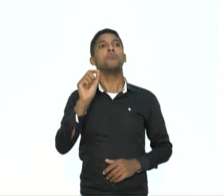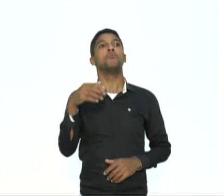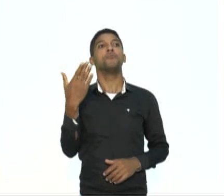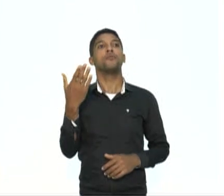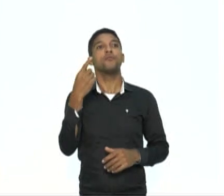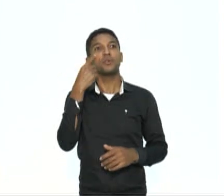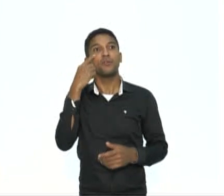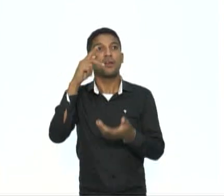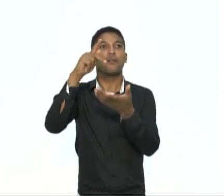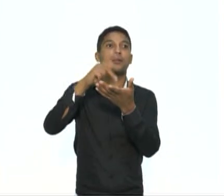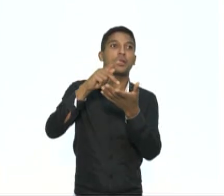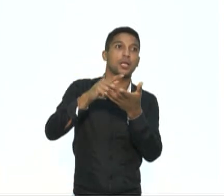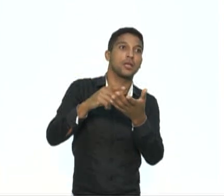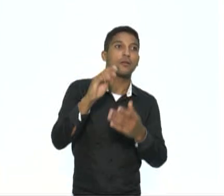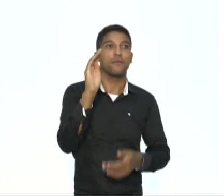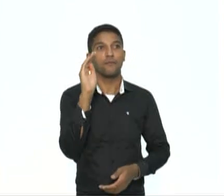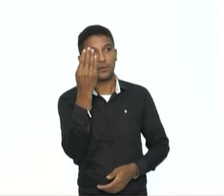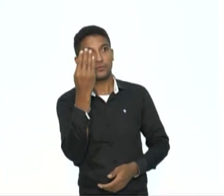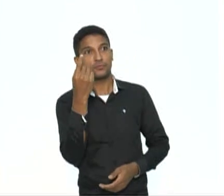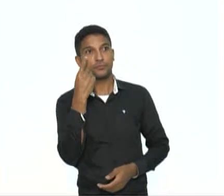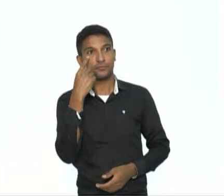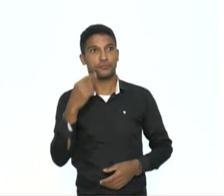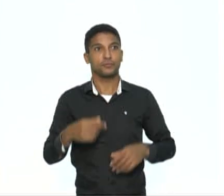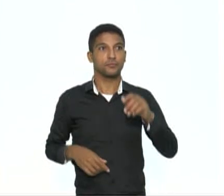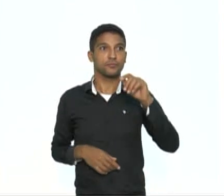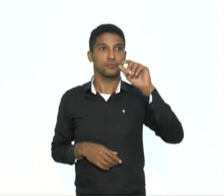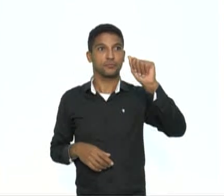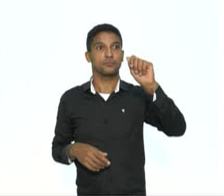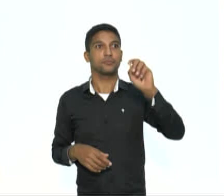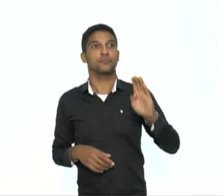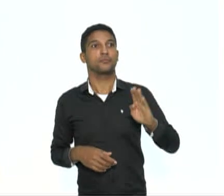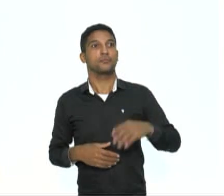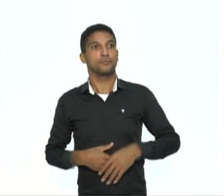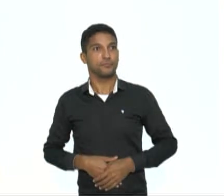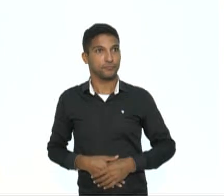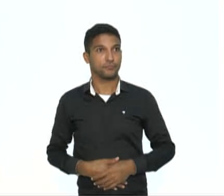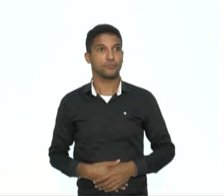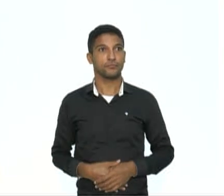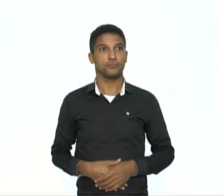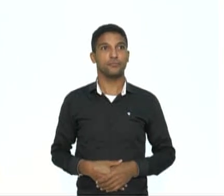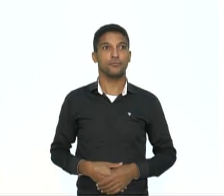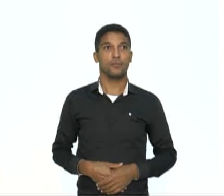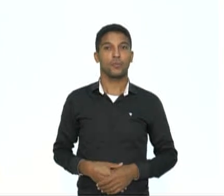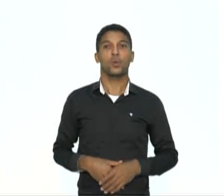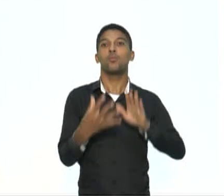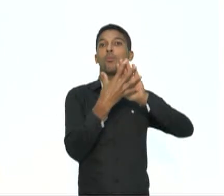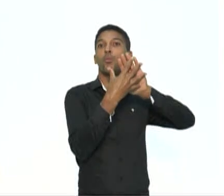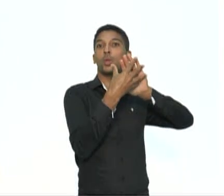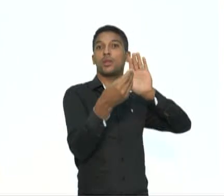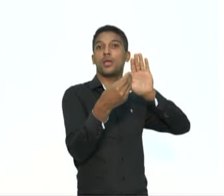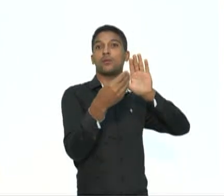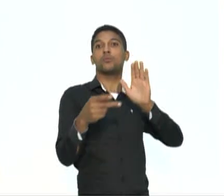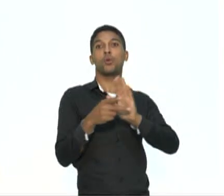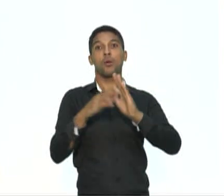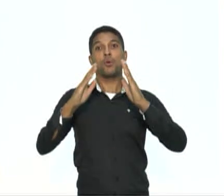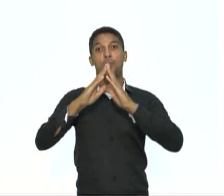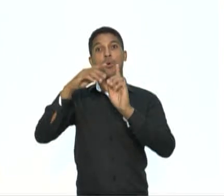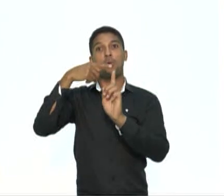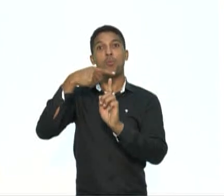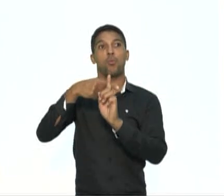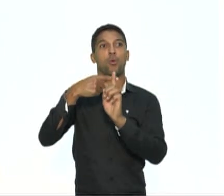falso? É sobre o quê? 2. O primeiro modelo visa ângulos e as formas fixas e estáticas, formas